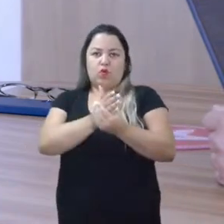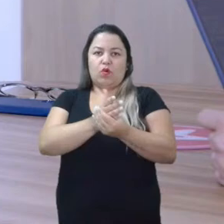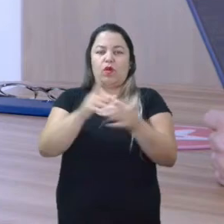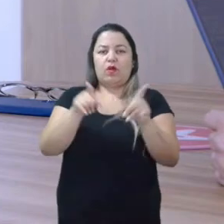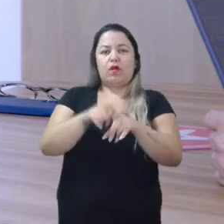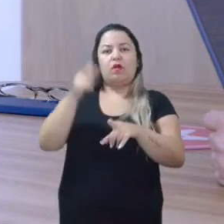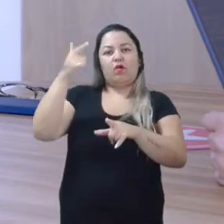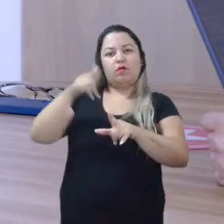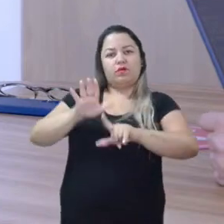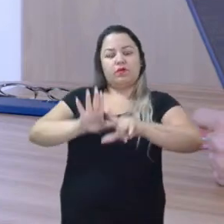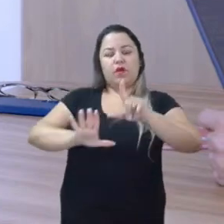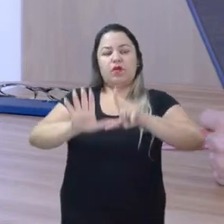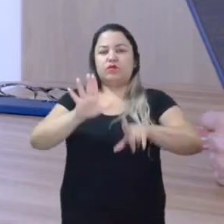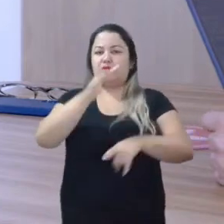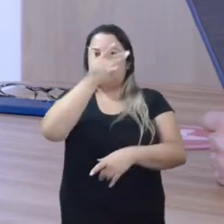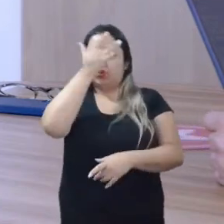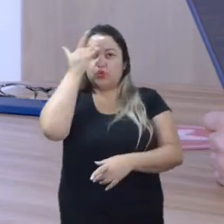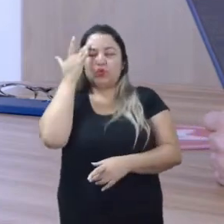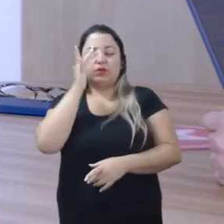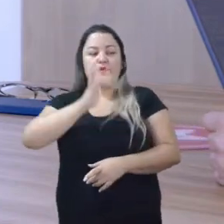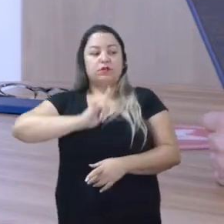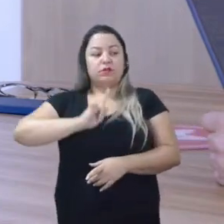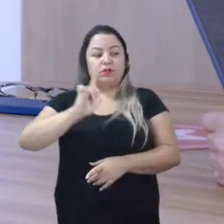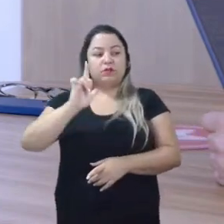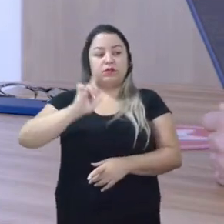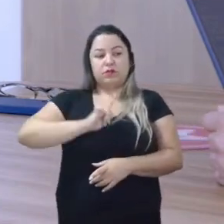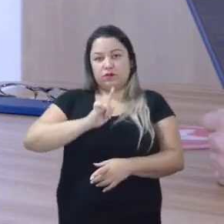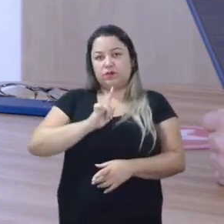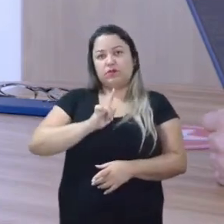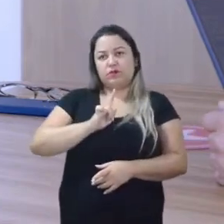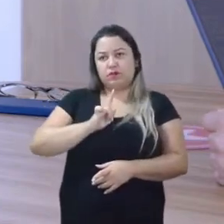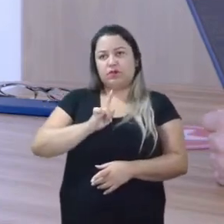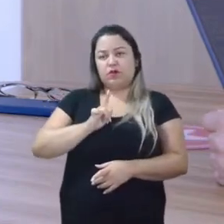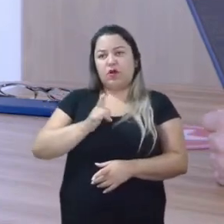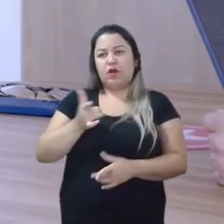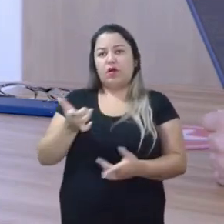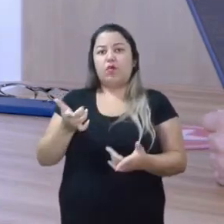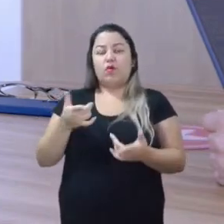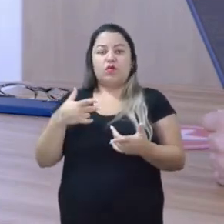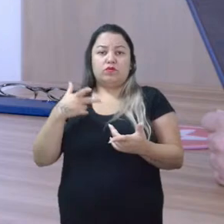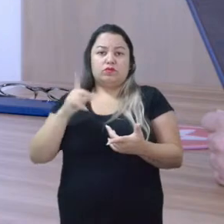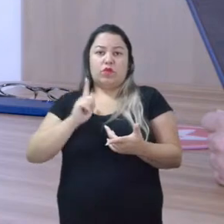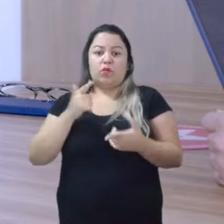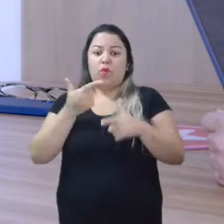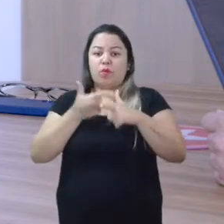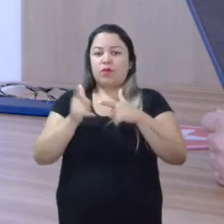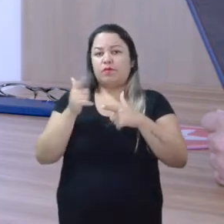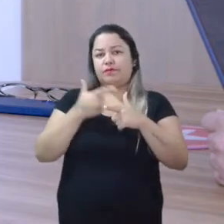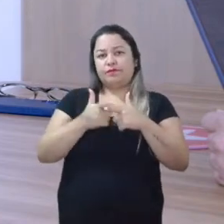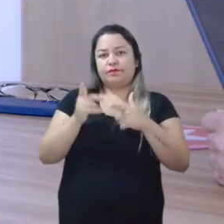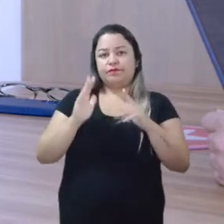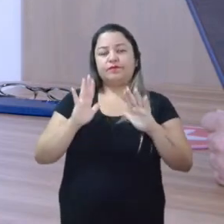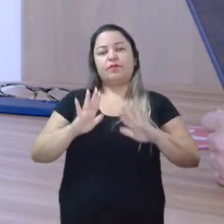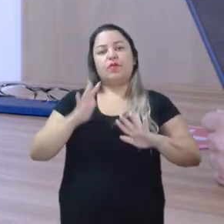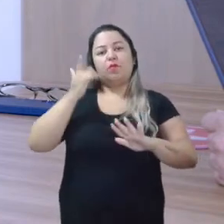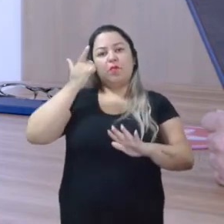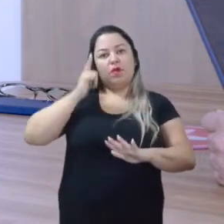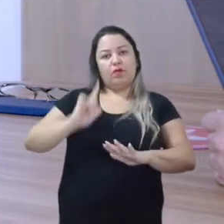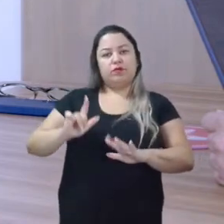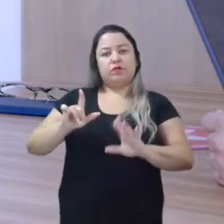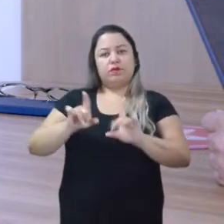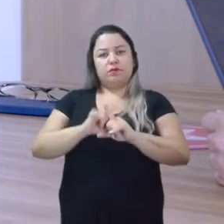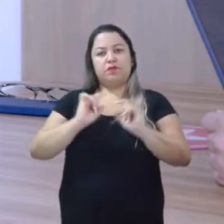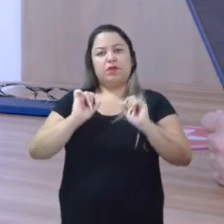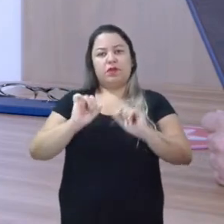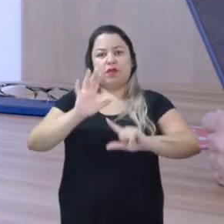de pessoas que teriam se sentido lesadas por essa moderação de conteúdo. Há também uma outra argumentação que as plataformas